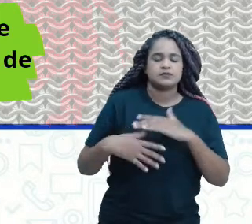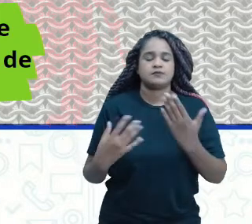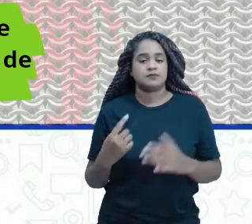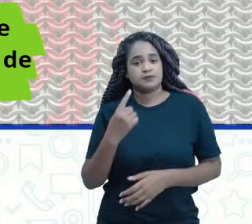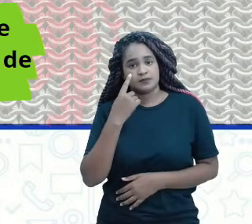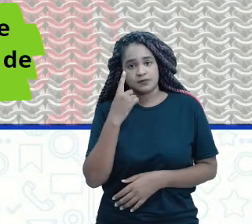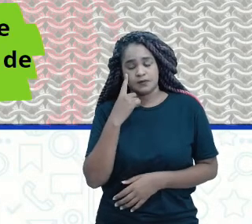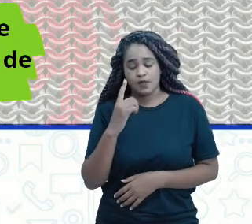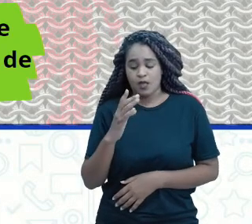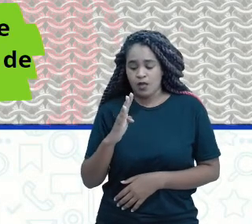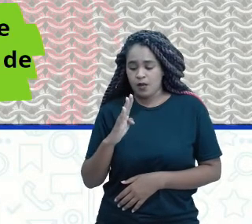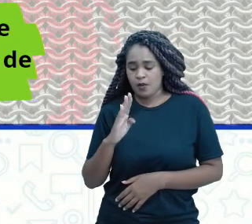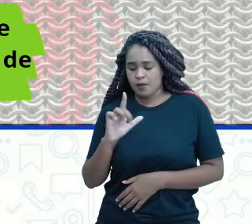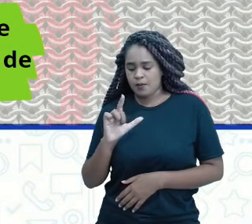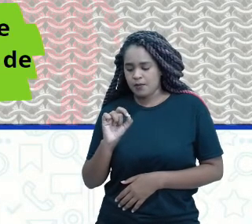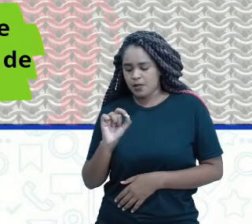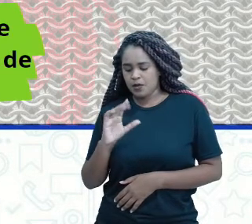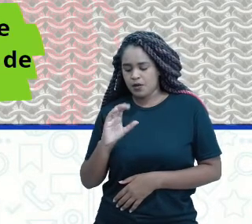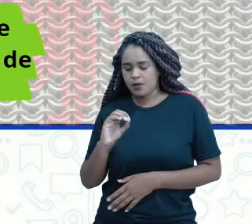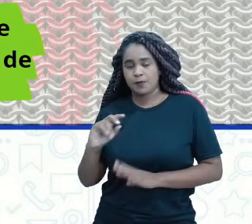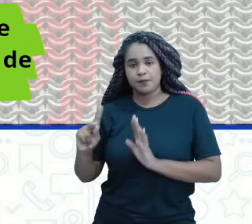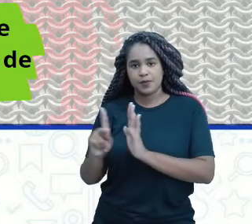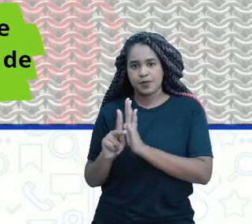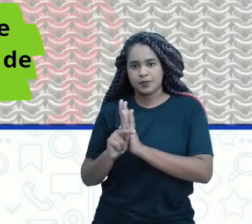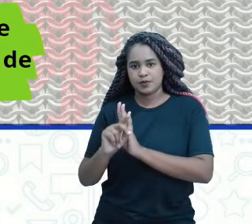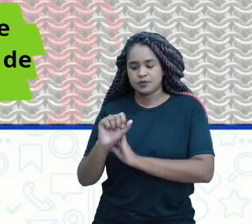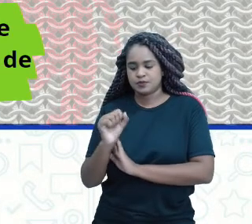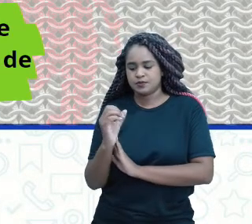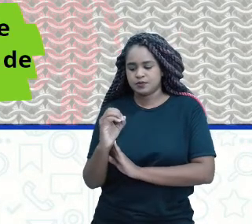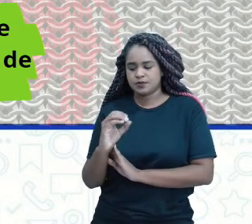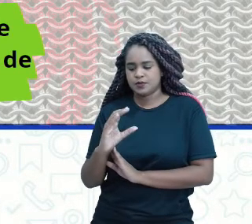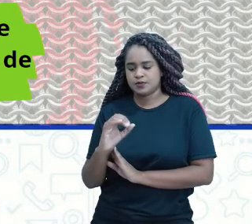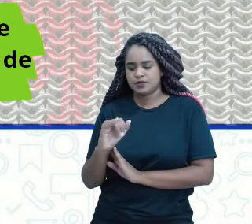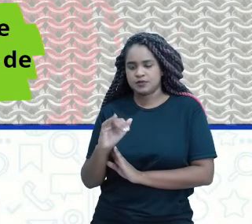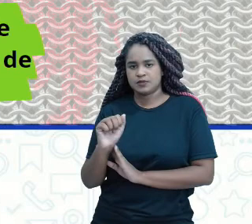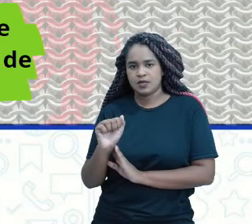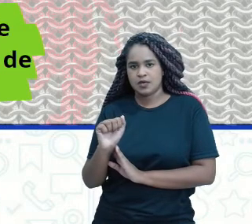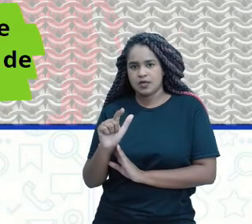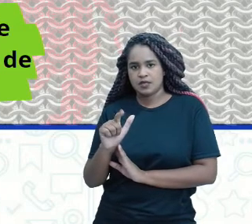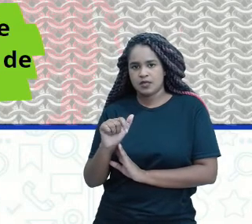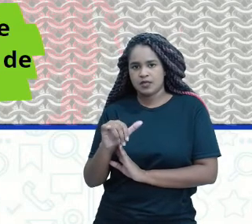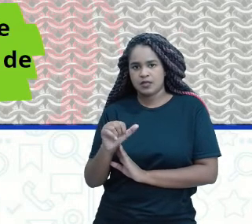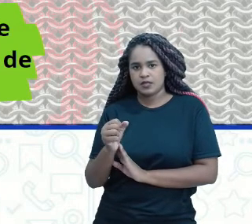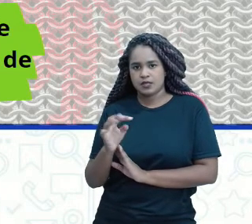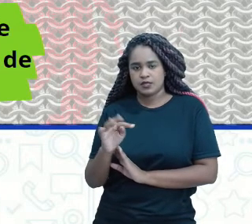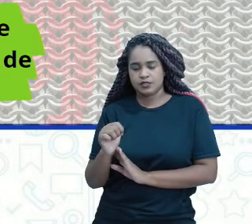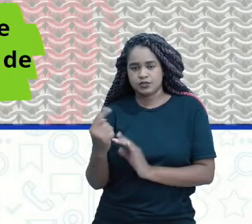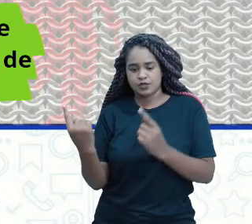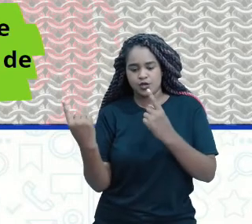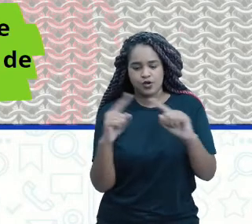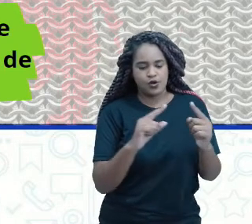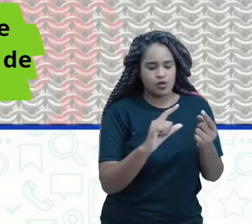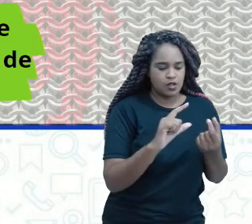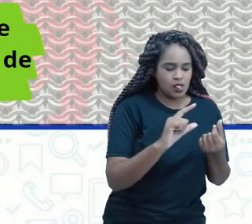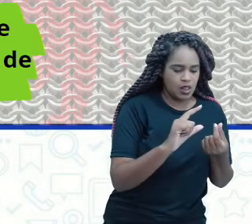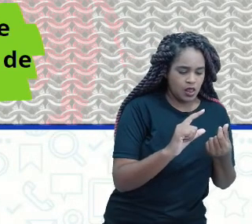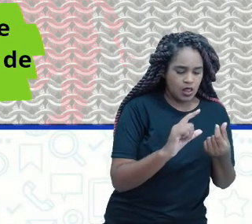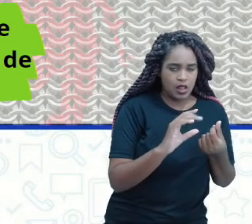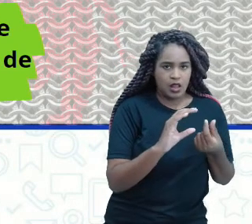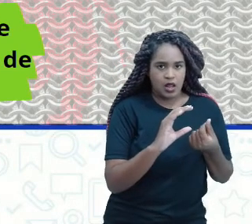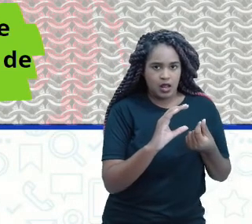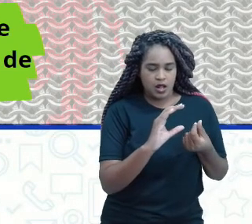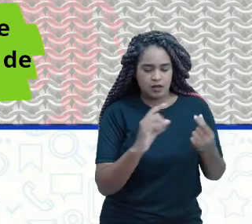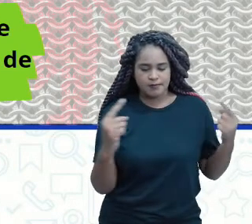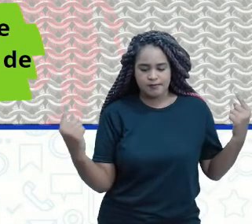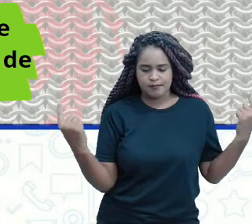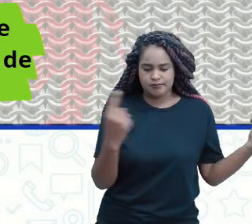socialista, disputando de fato com, né, quase todo o restante do mundo, né, com o bloco capitalista liderado pelos Estados Unidos,